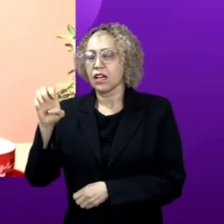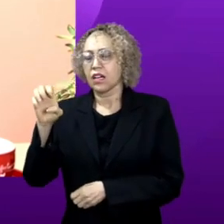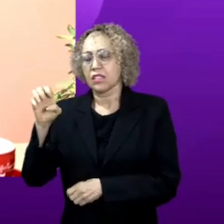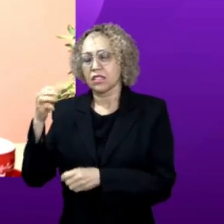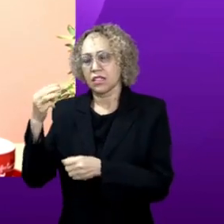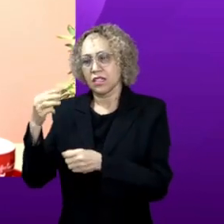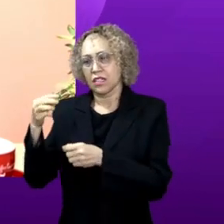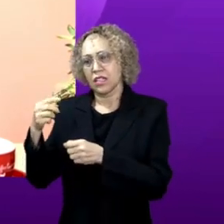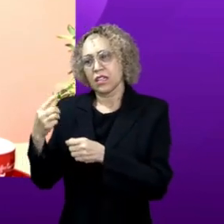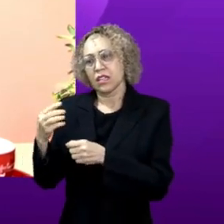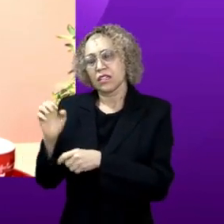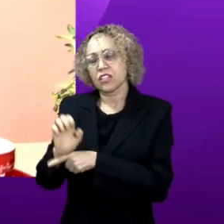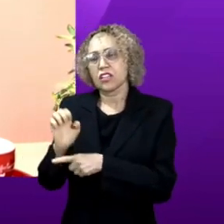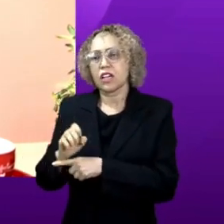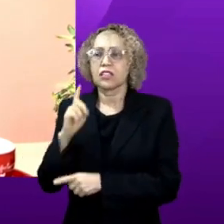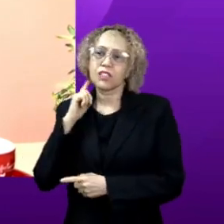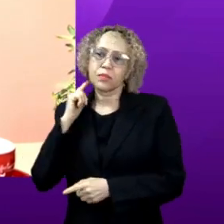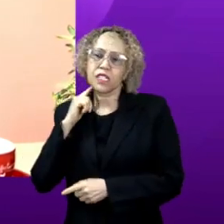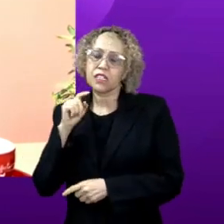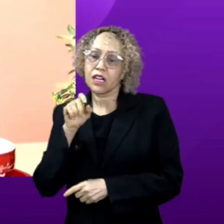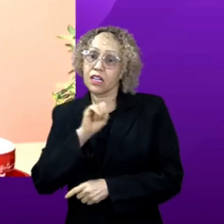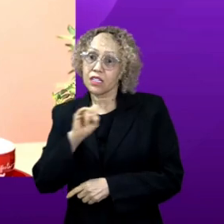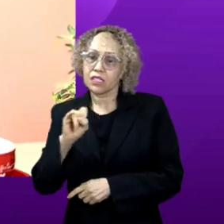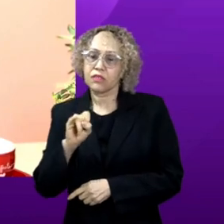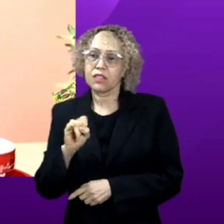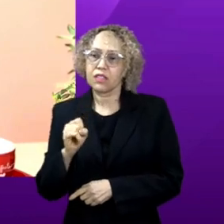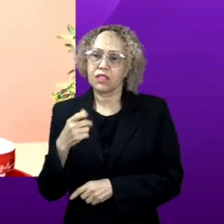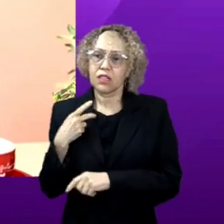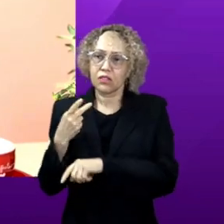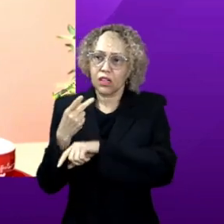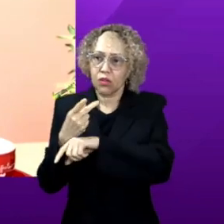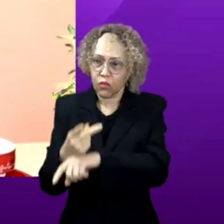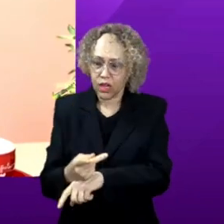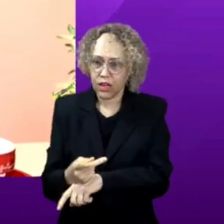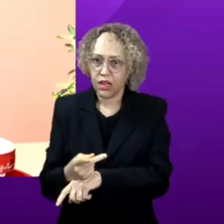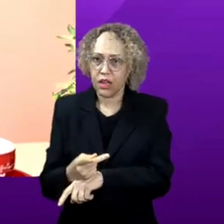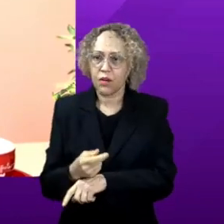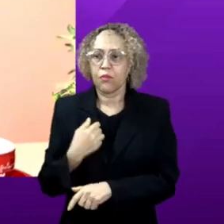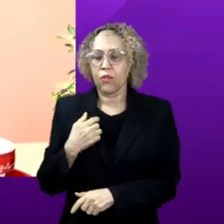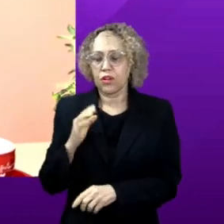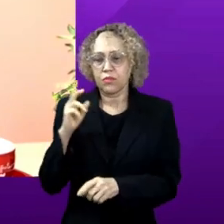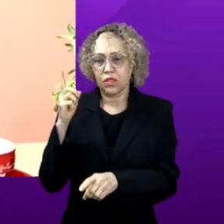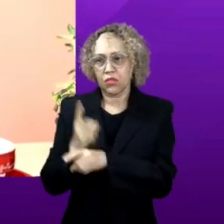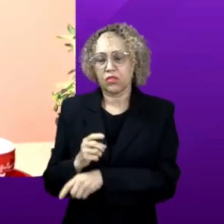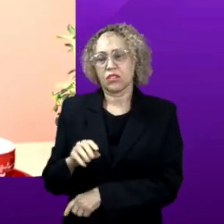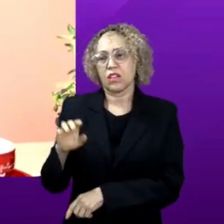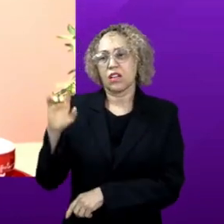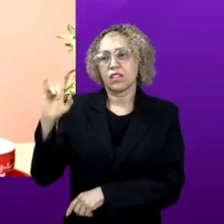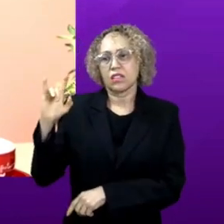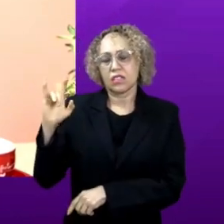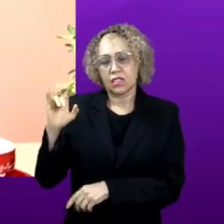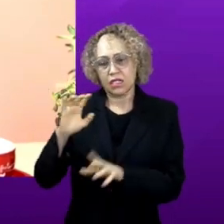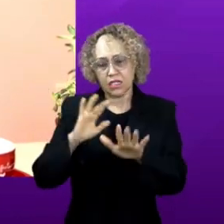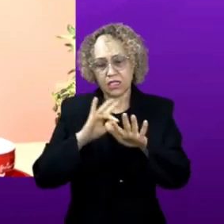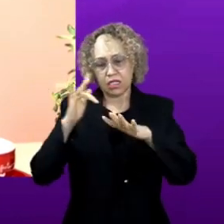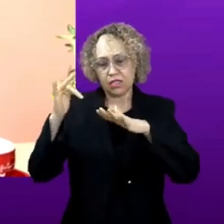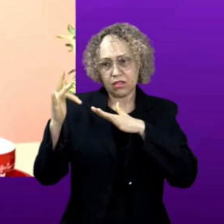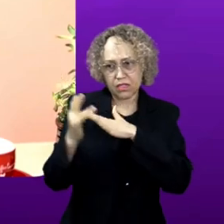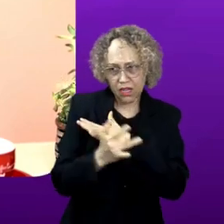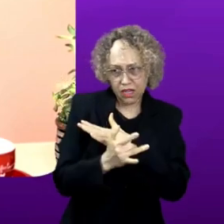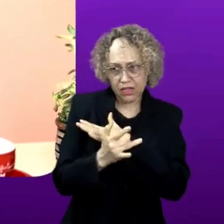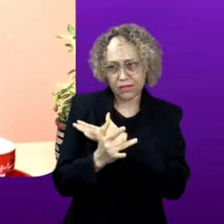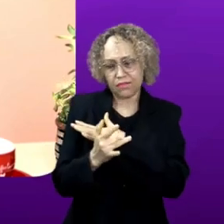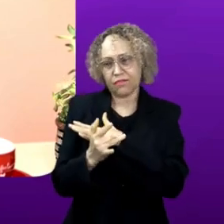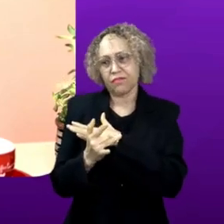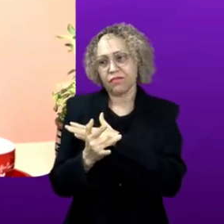comigo, podem me achar também nas minhas redes sociais. Eu sou Adriana Souza com Z.13 no Instagram. É